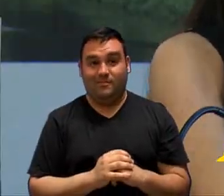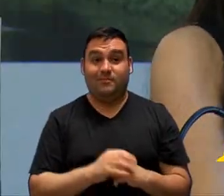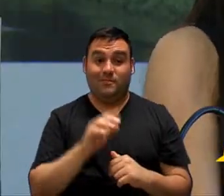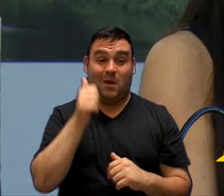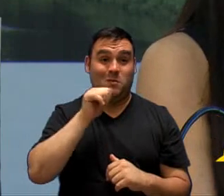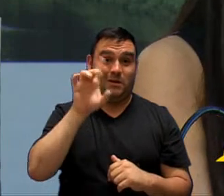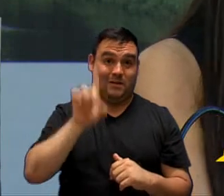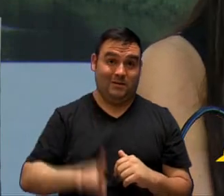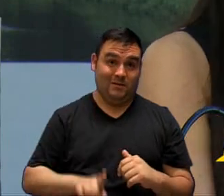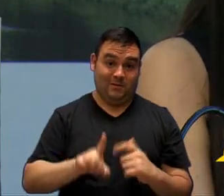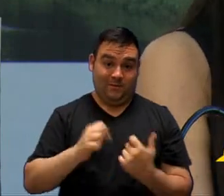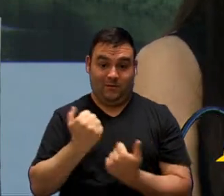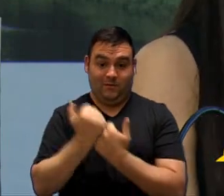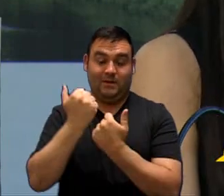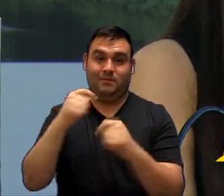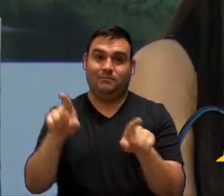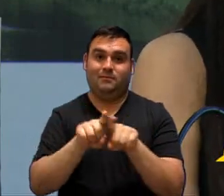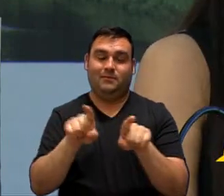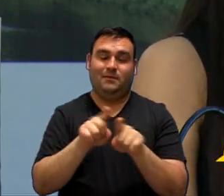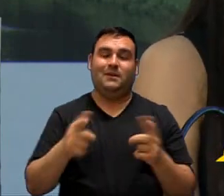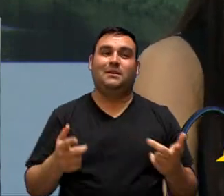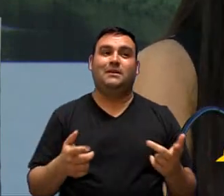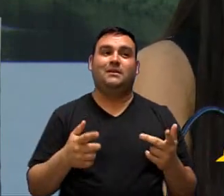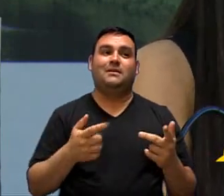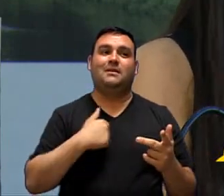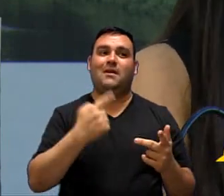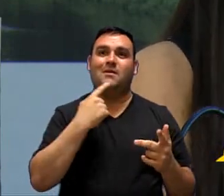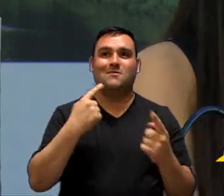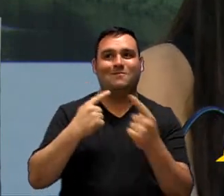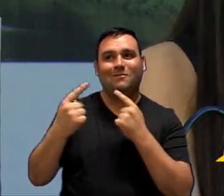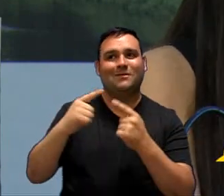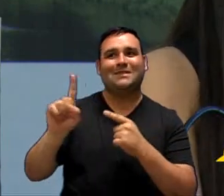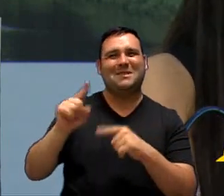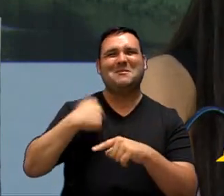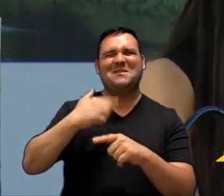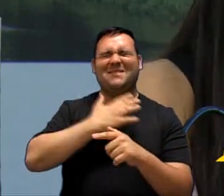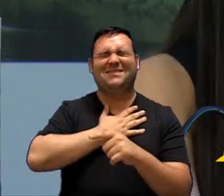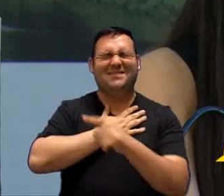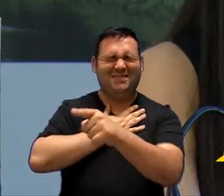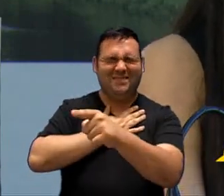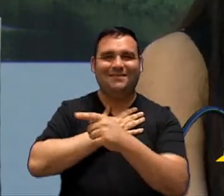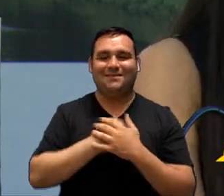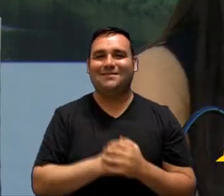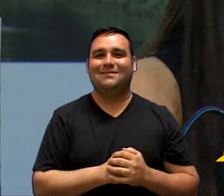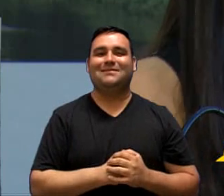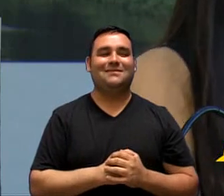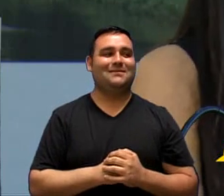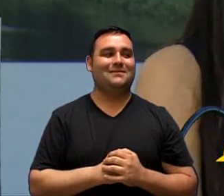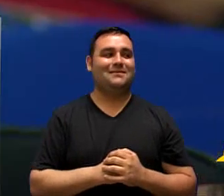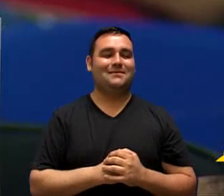A diretora, a vice-diretora também. Eu não falo muito com você, mas eu gosto bastante de você.